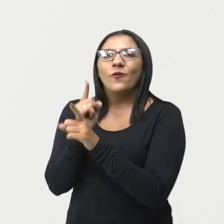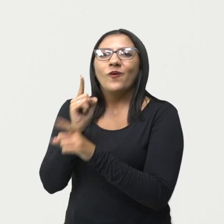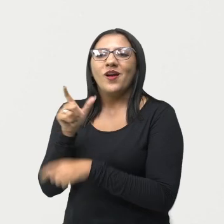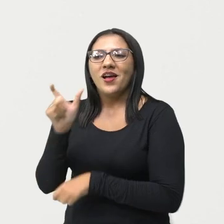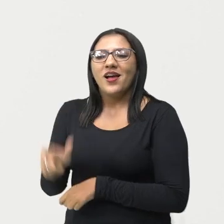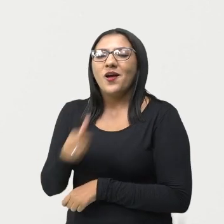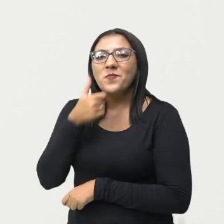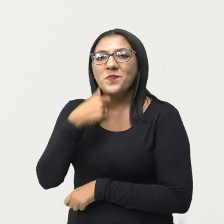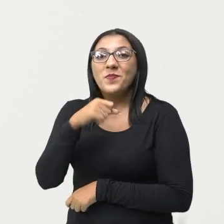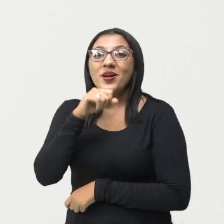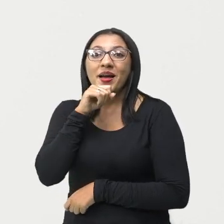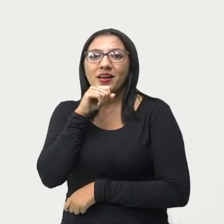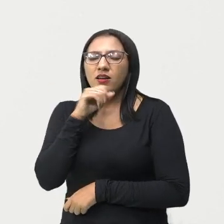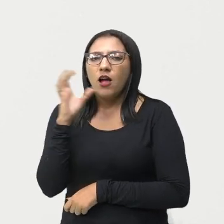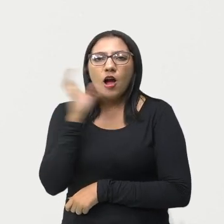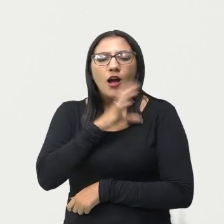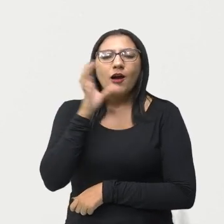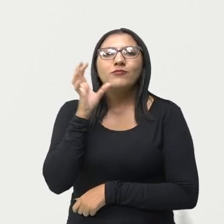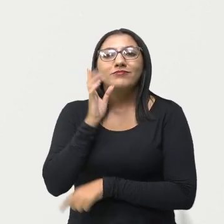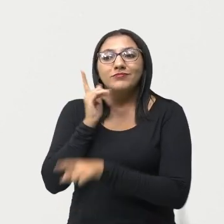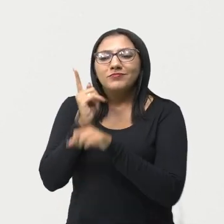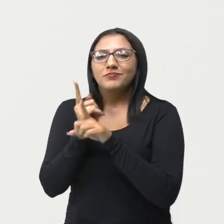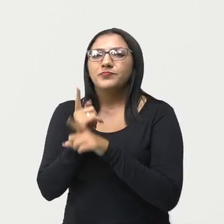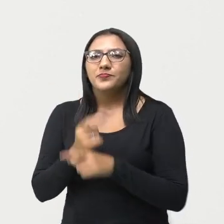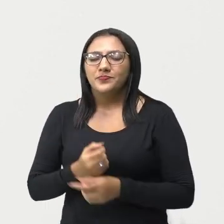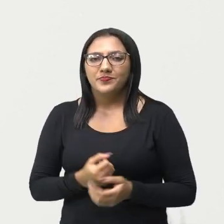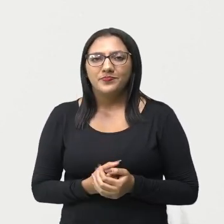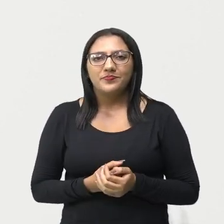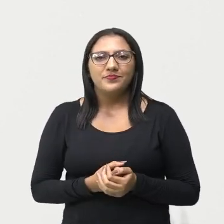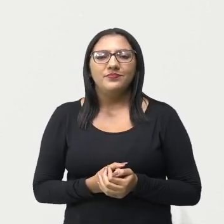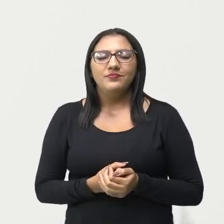Li em pouco tempo. Então, com o envolvimento